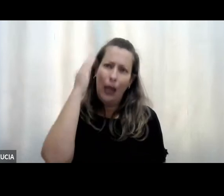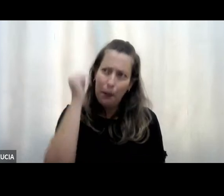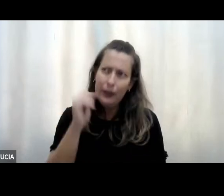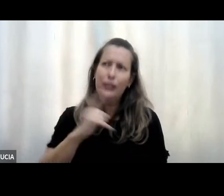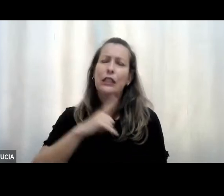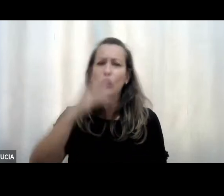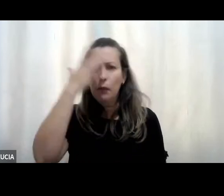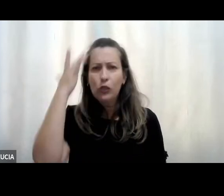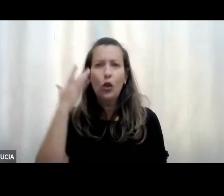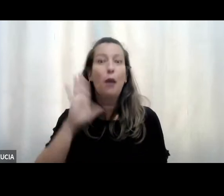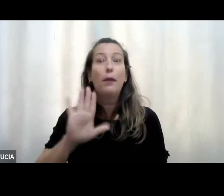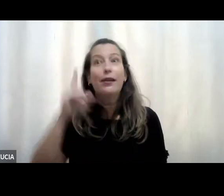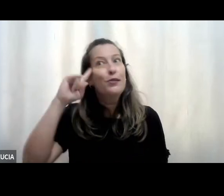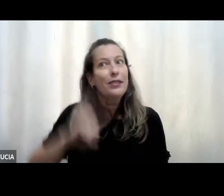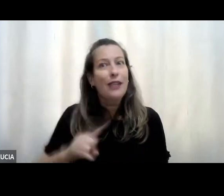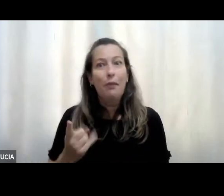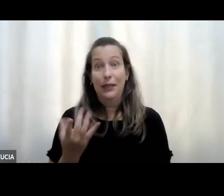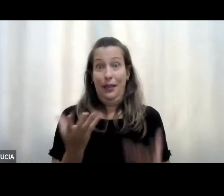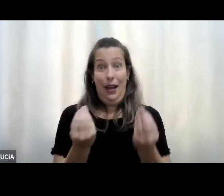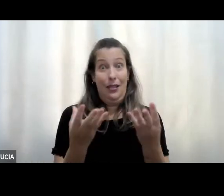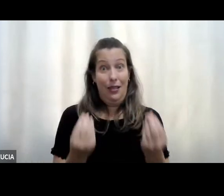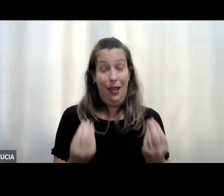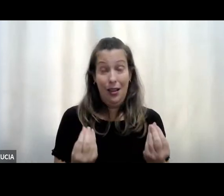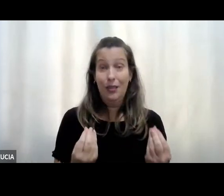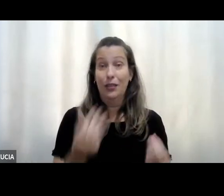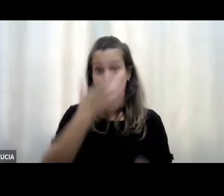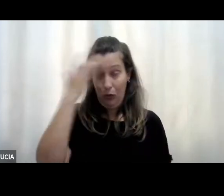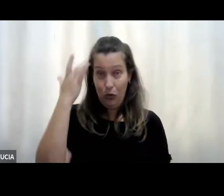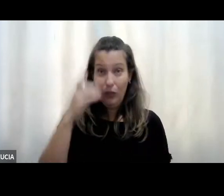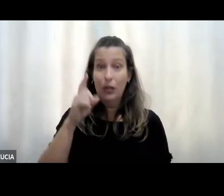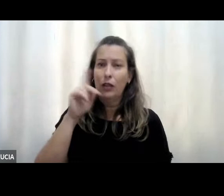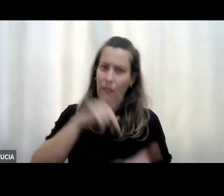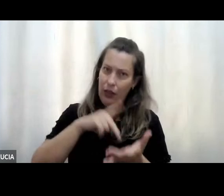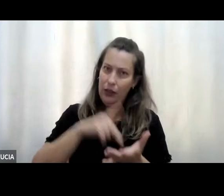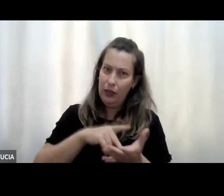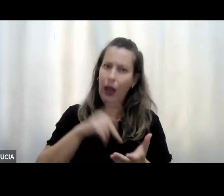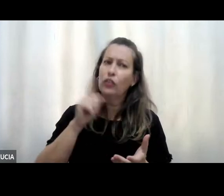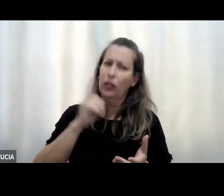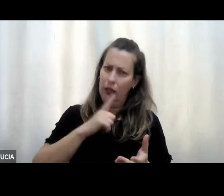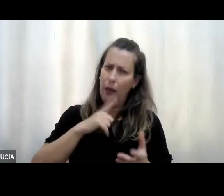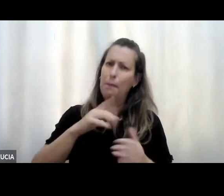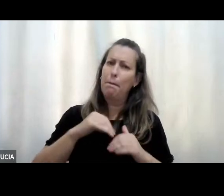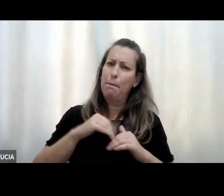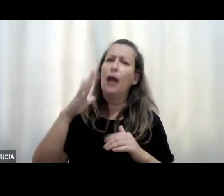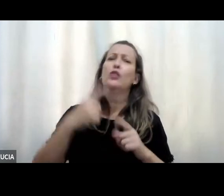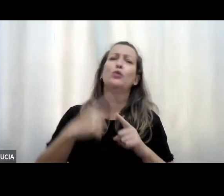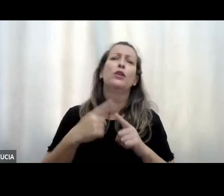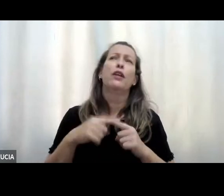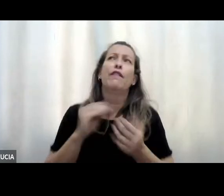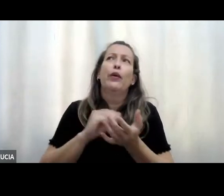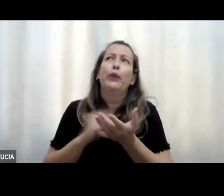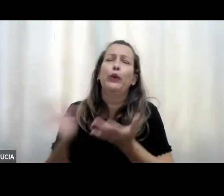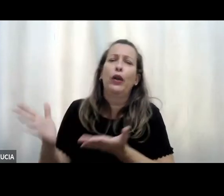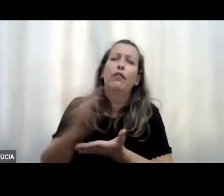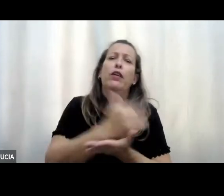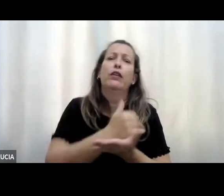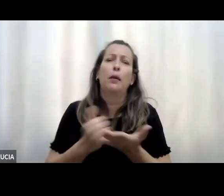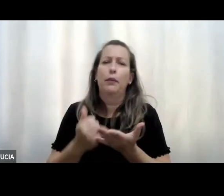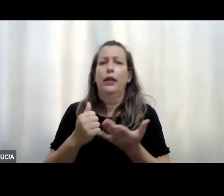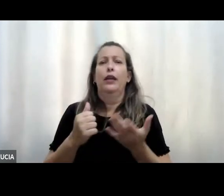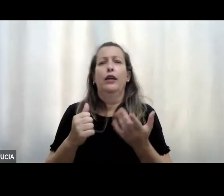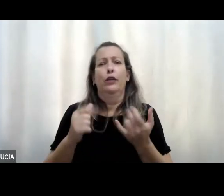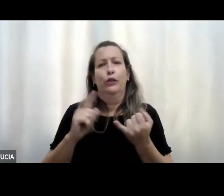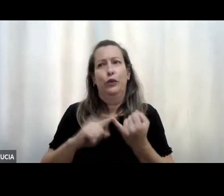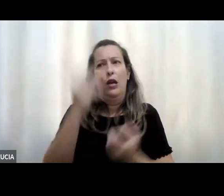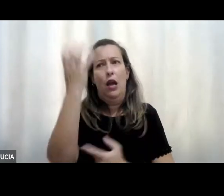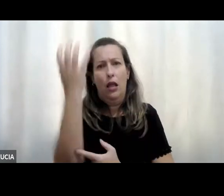não imaginava que fosse tanto. E, na verdade, é um público muito maior do que esse, porque a gente não mediu isso, né? Que eu acabei de repetir, a